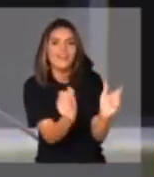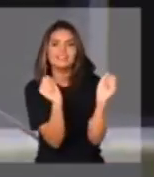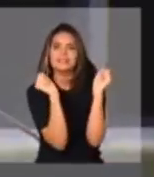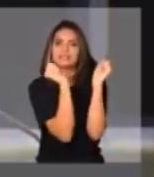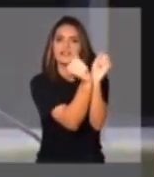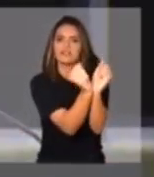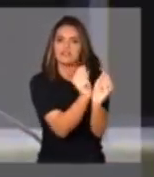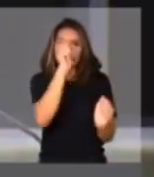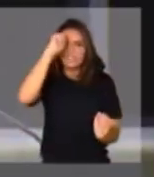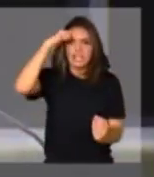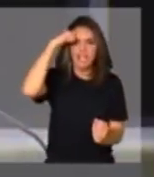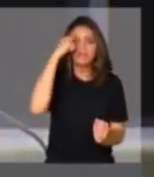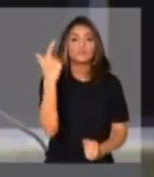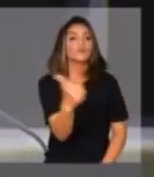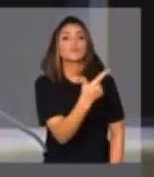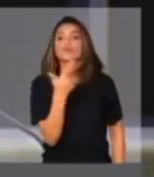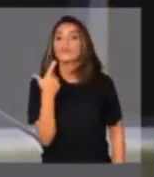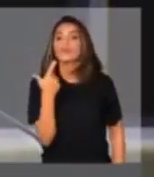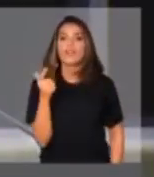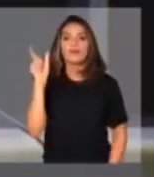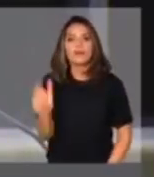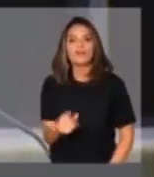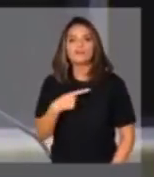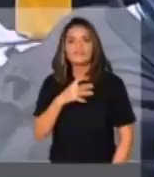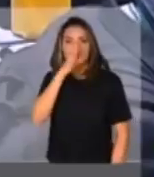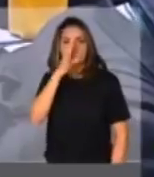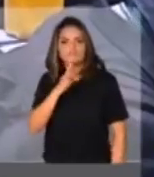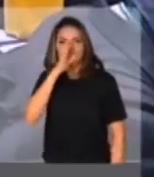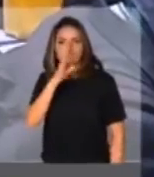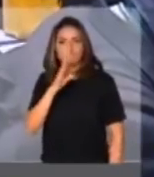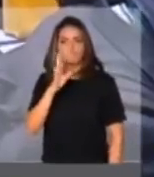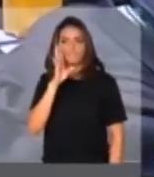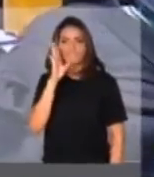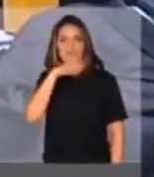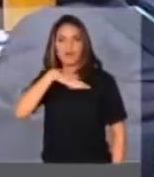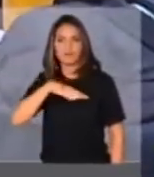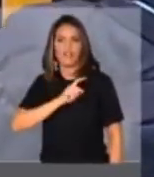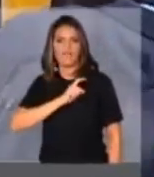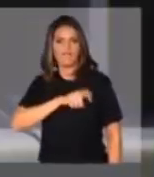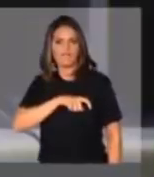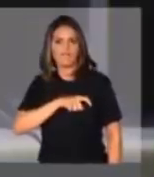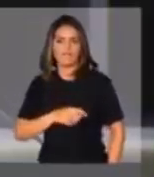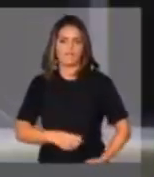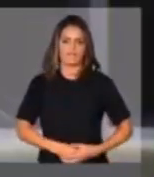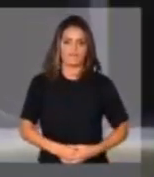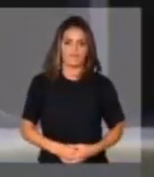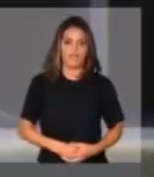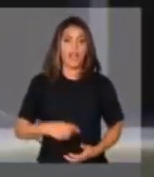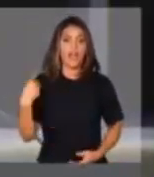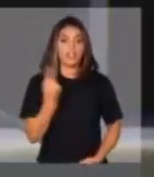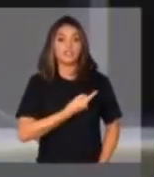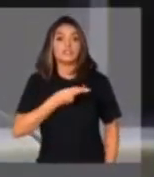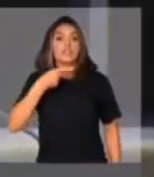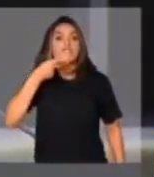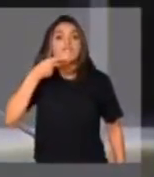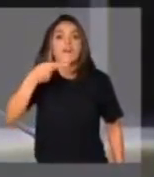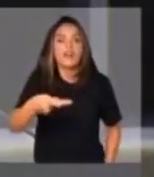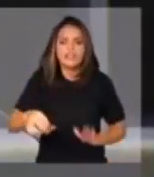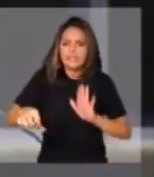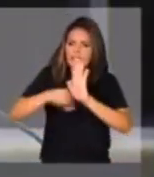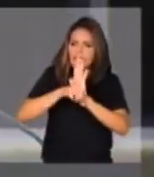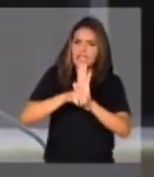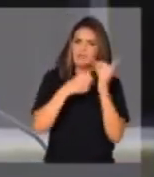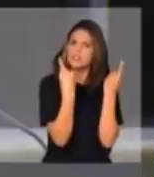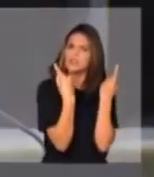eles não estão mais disponíveis para a sua barbaridade. É disso que a gente está falando. A gente está falando de um crime